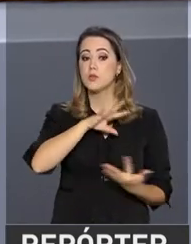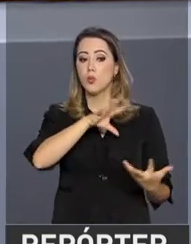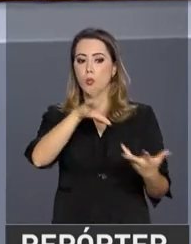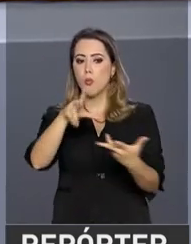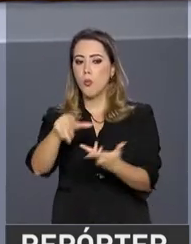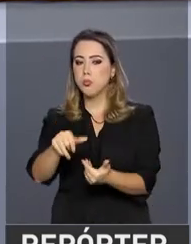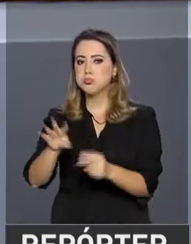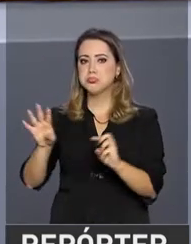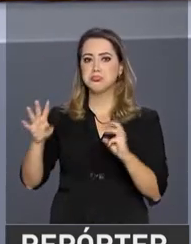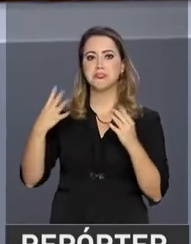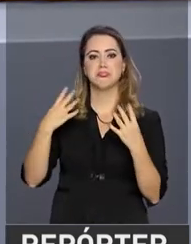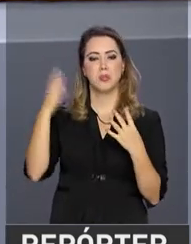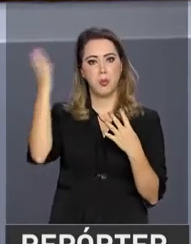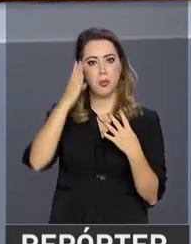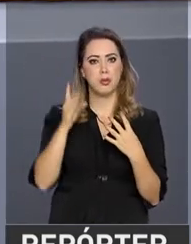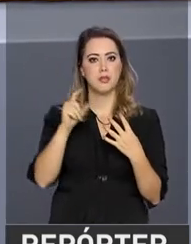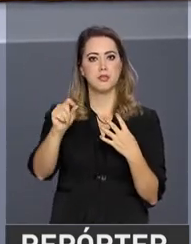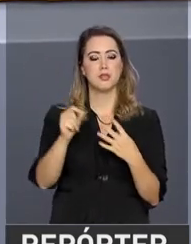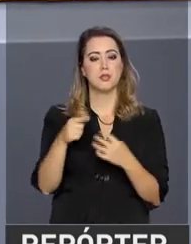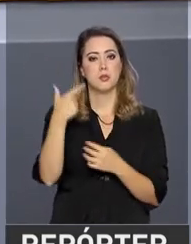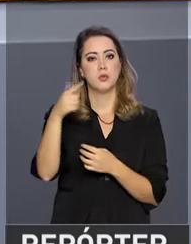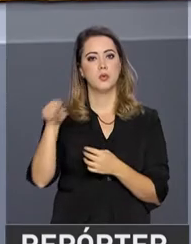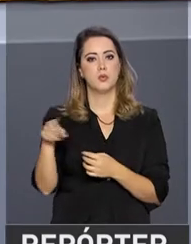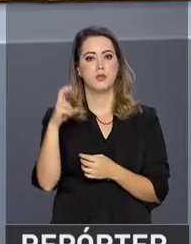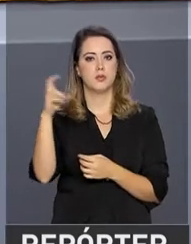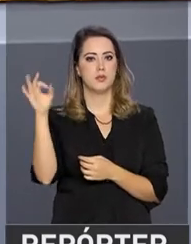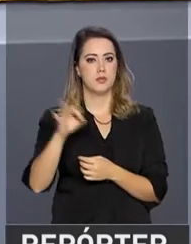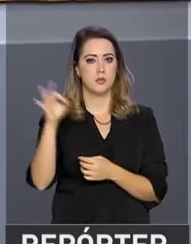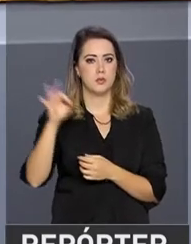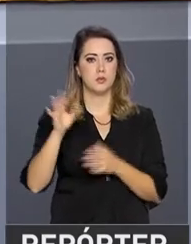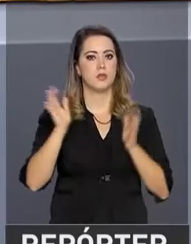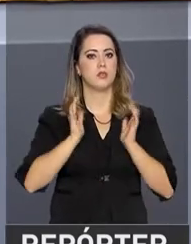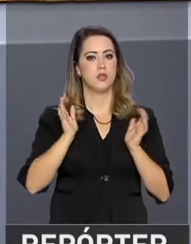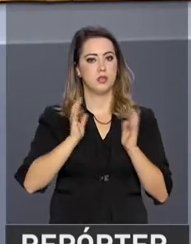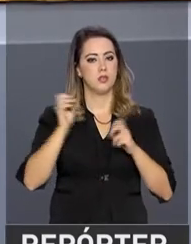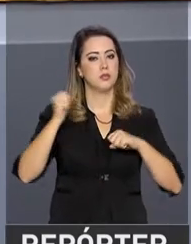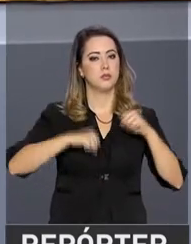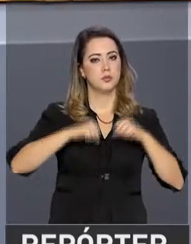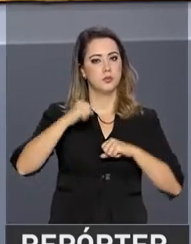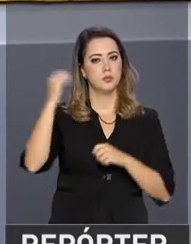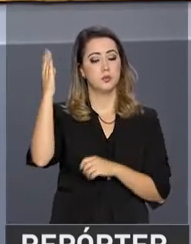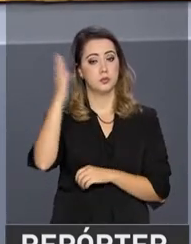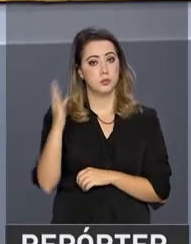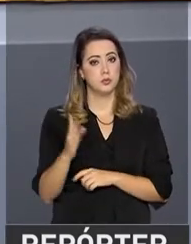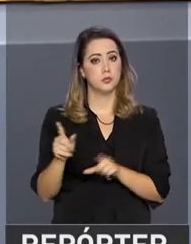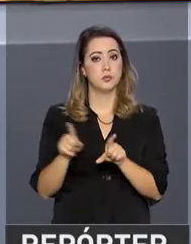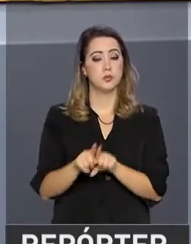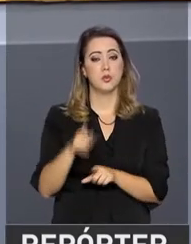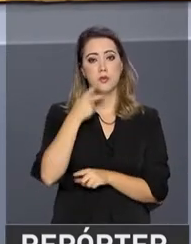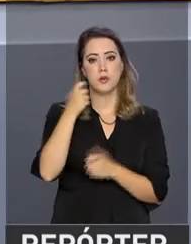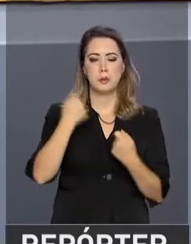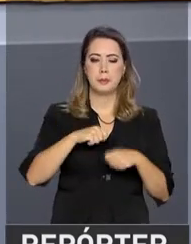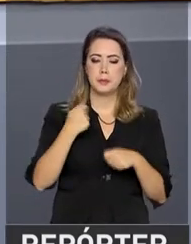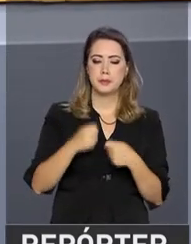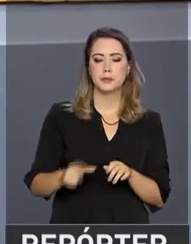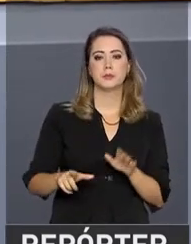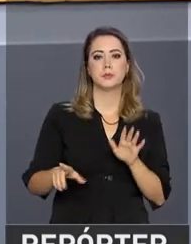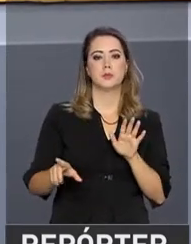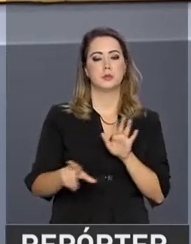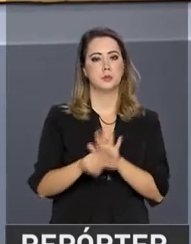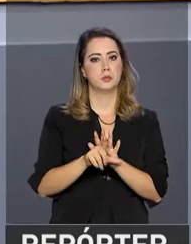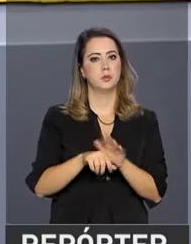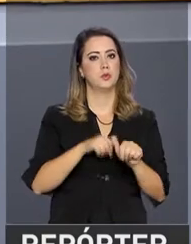por dois e meio por cento das riquezas produzidas no país temer voltou a defender a necessidade de aprovar a reforma da previdência